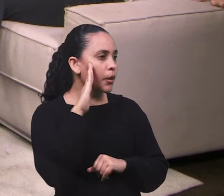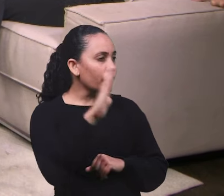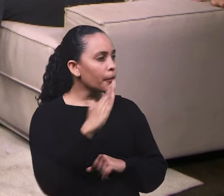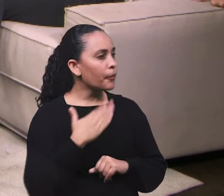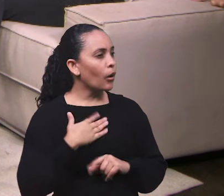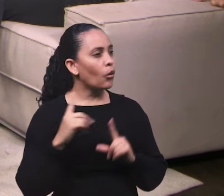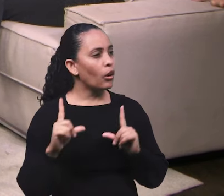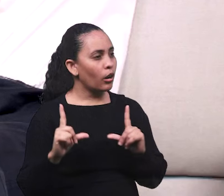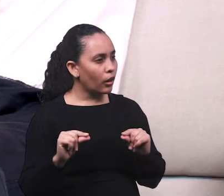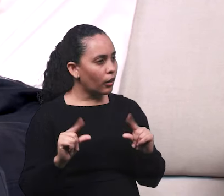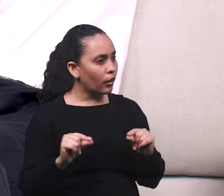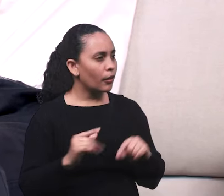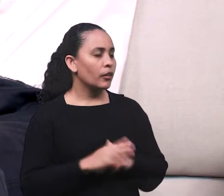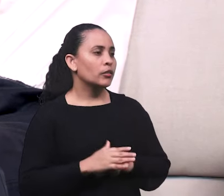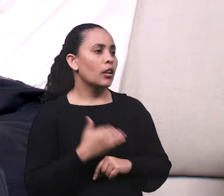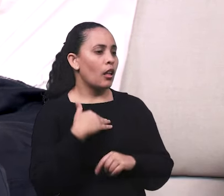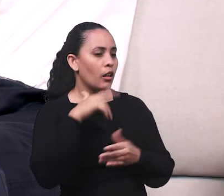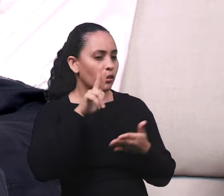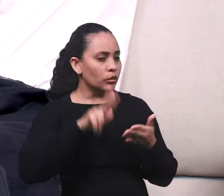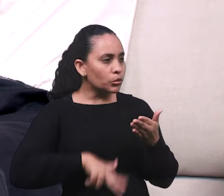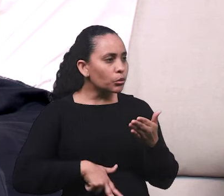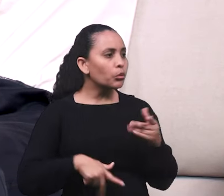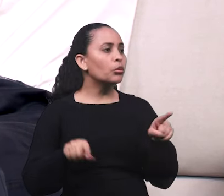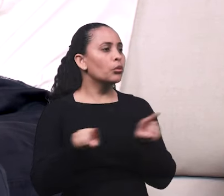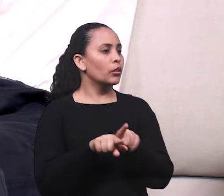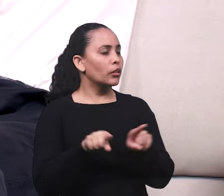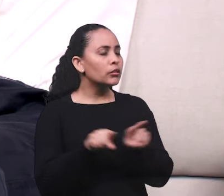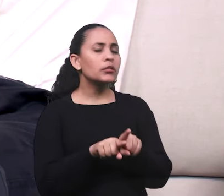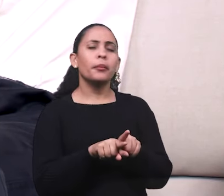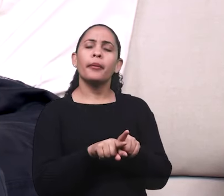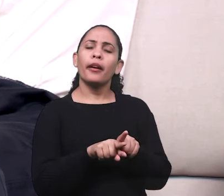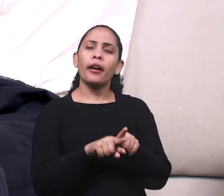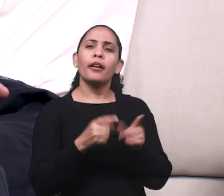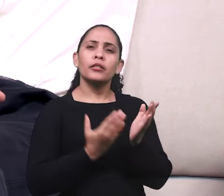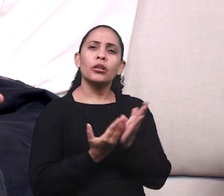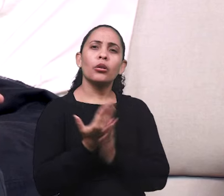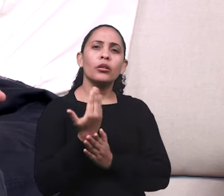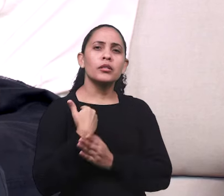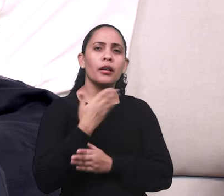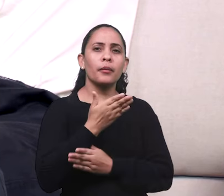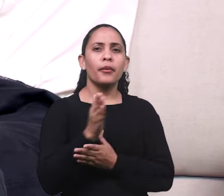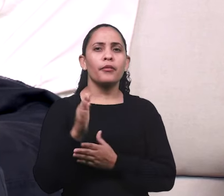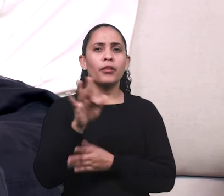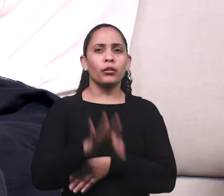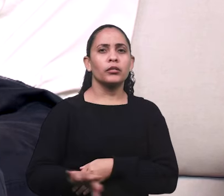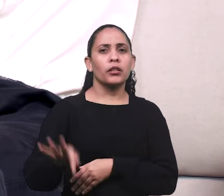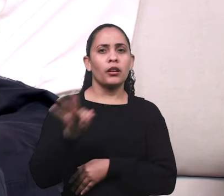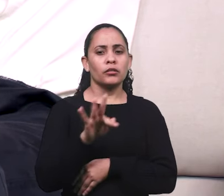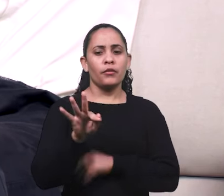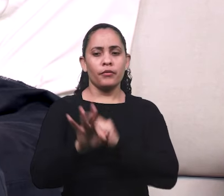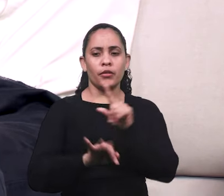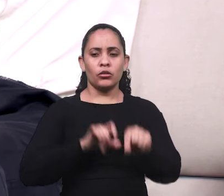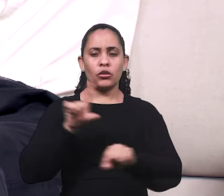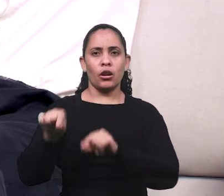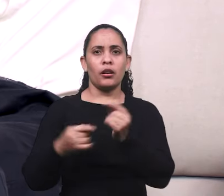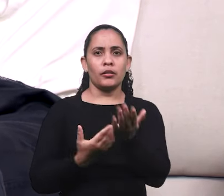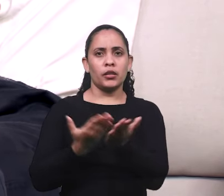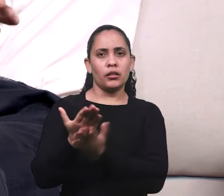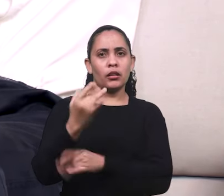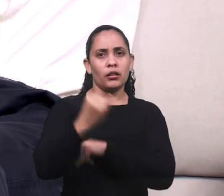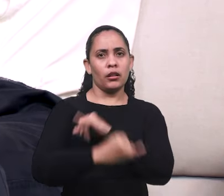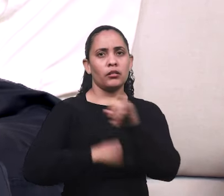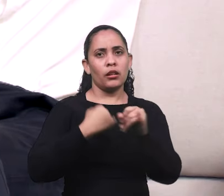ter os princípios. O princípio da leitura, o de aprender a aprender, e esses princípios ali você consegue na faculdade, e a partir disso você vai escolher o seu caminho, sendo a internet